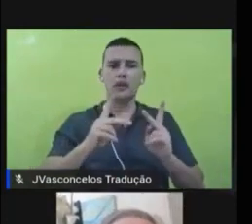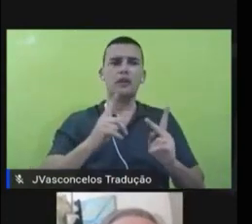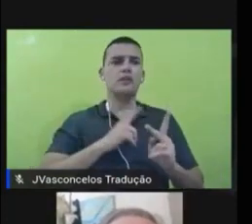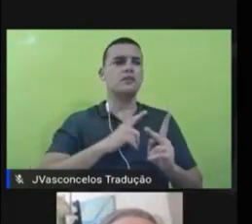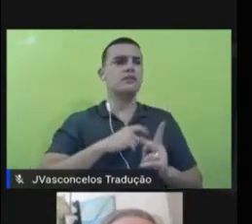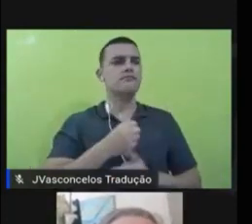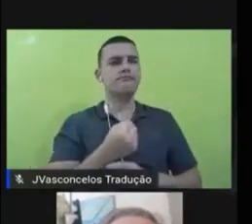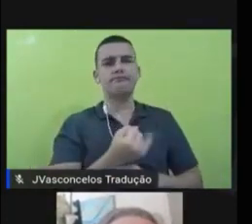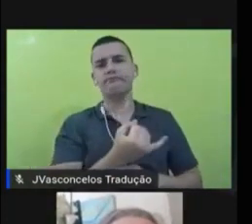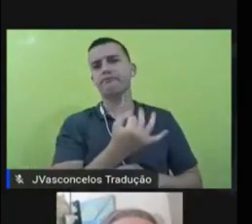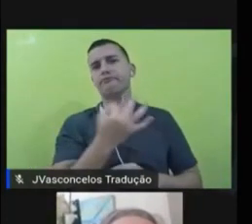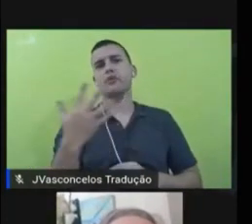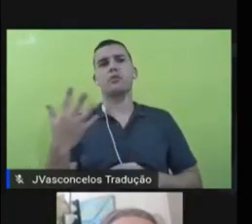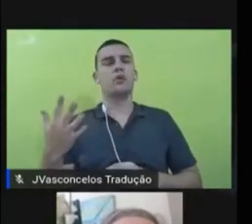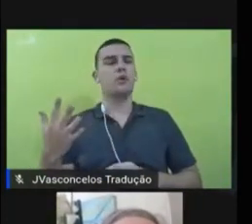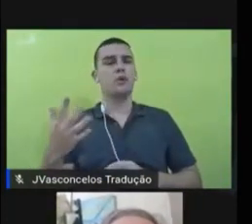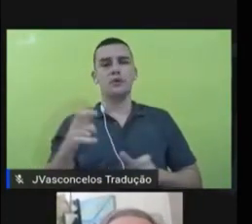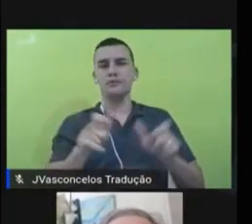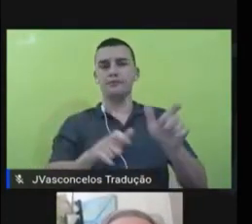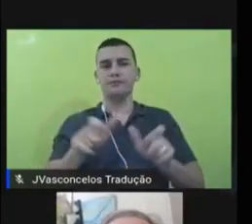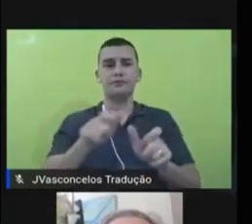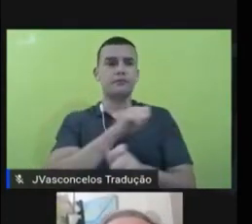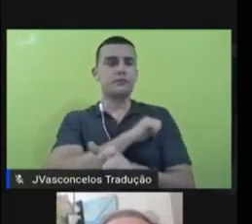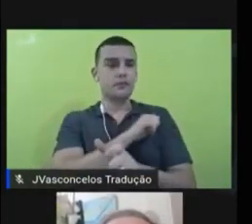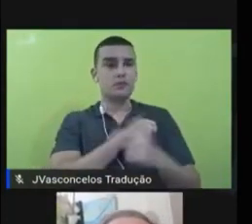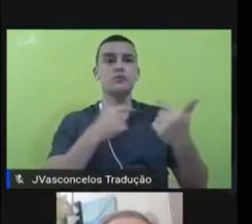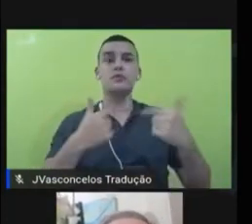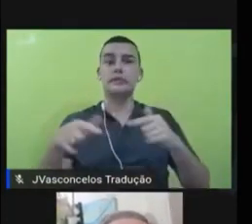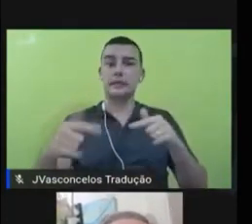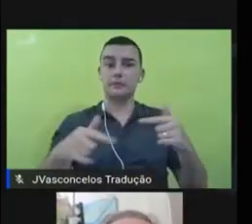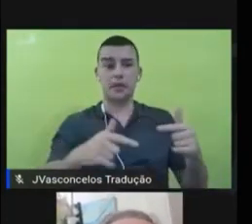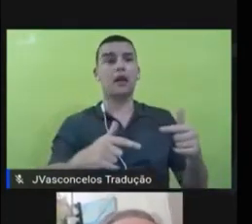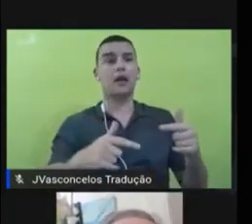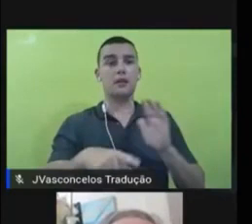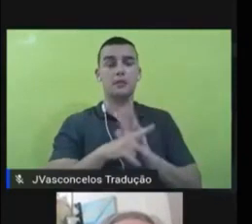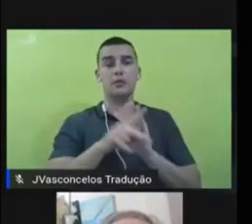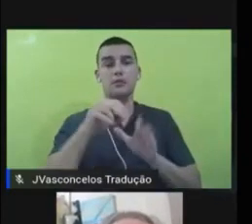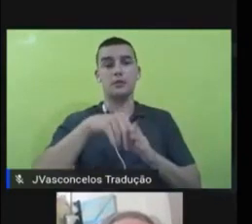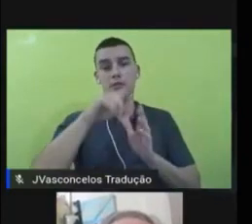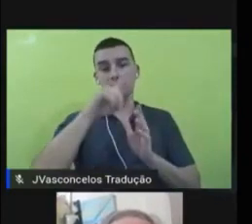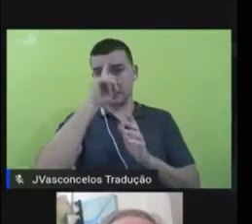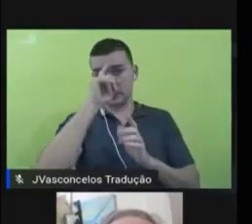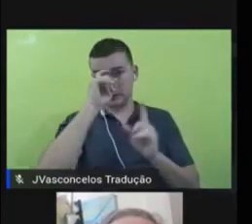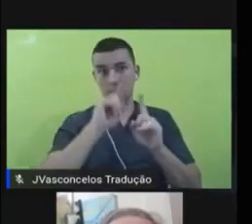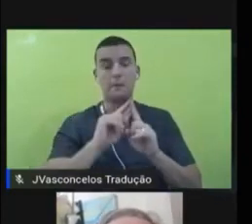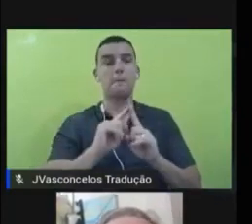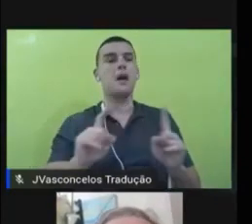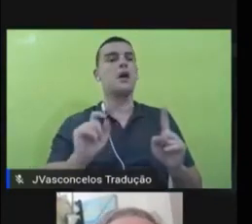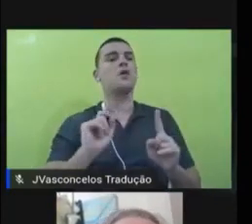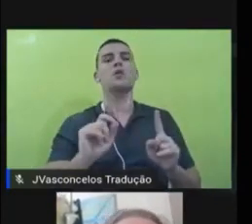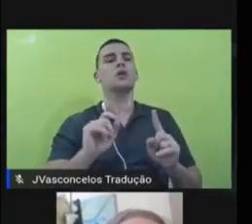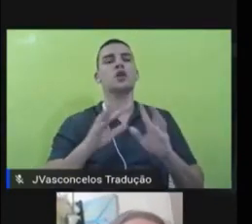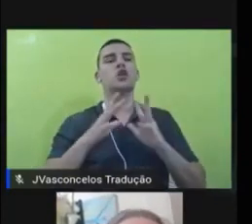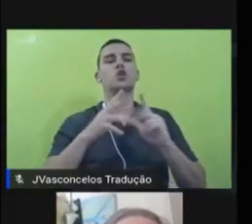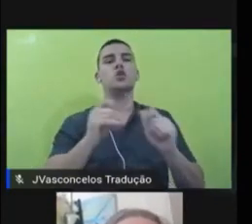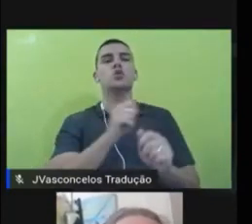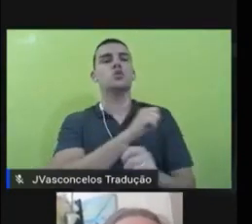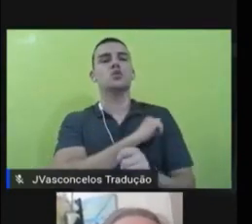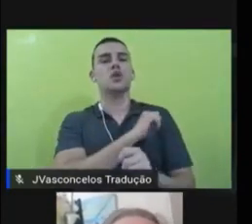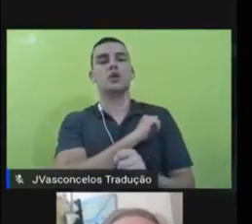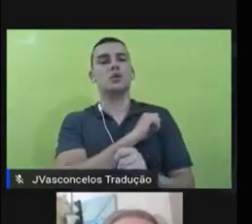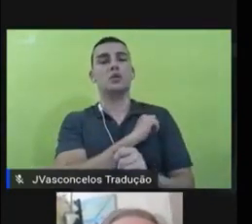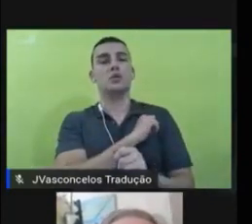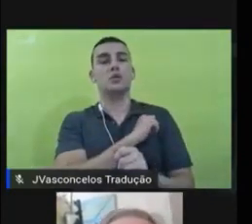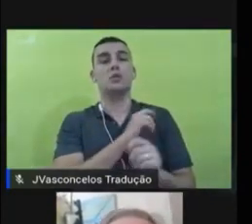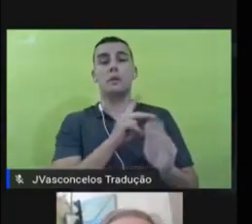cursistas que trabalham, né, em classe hospitalar, mas nem todos os alunos de classe hospitalar e